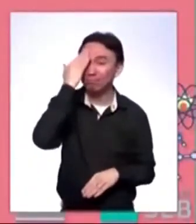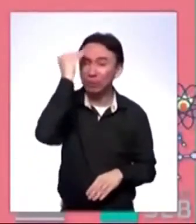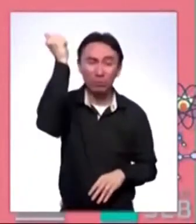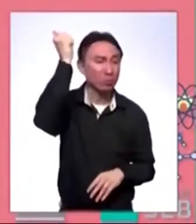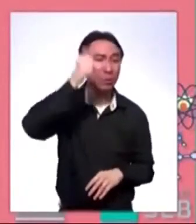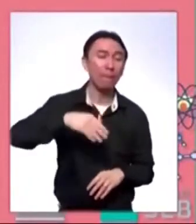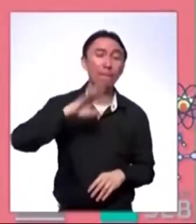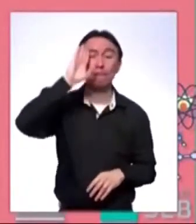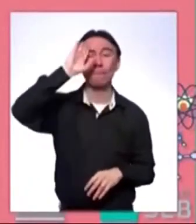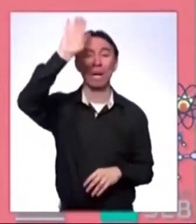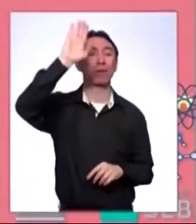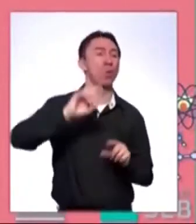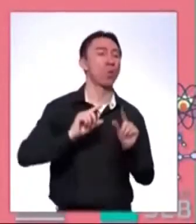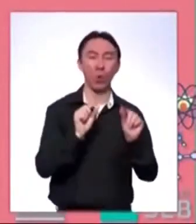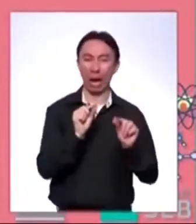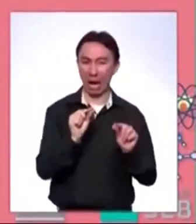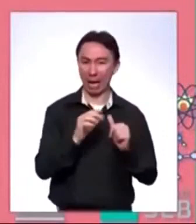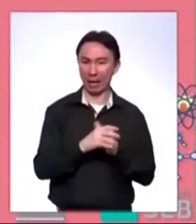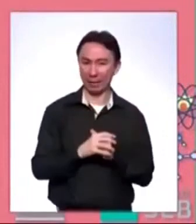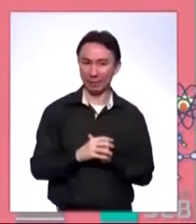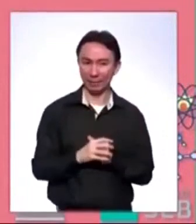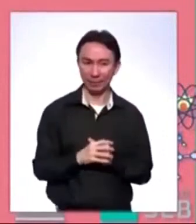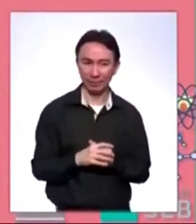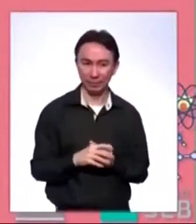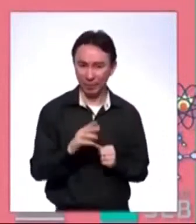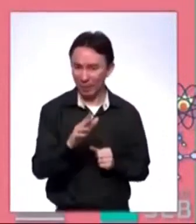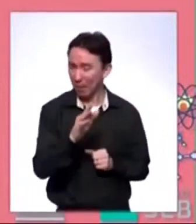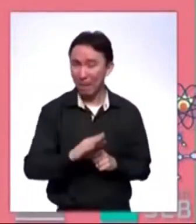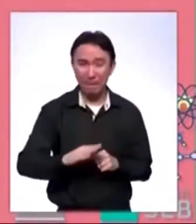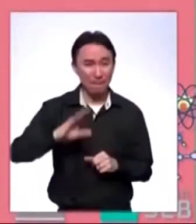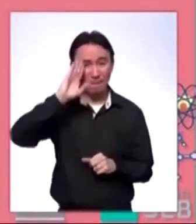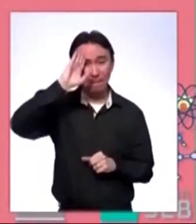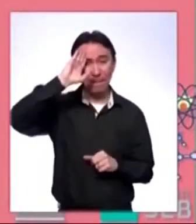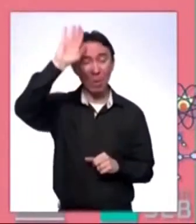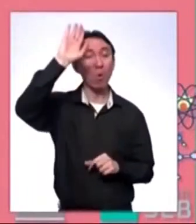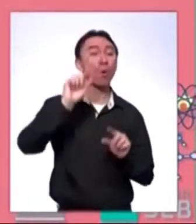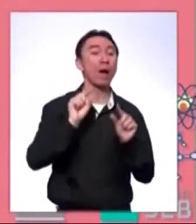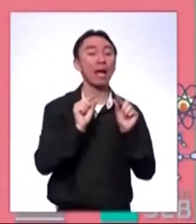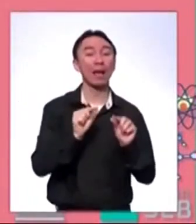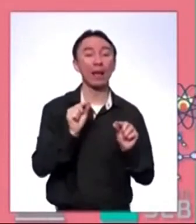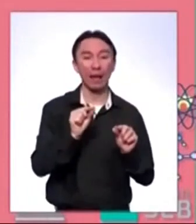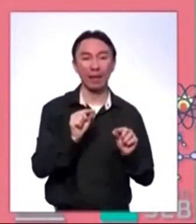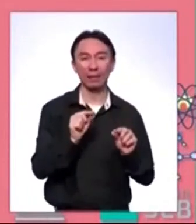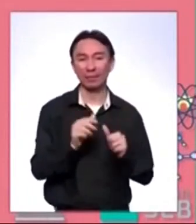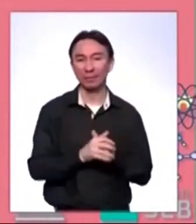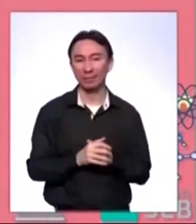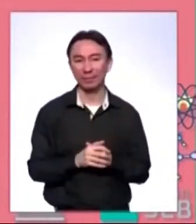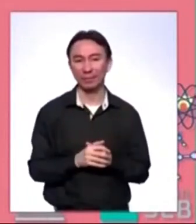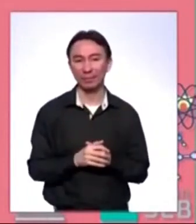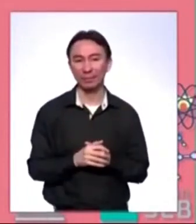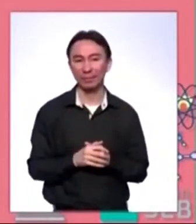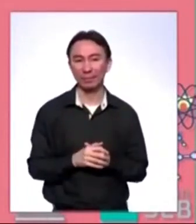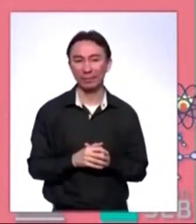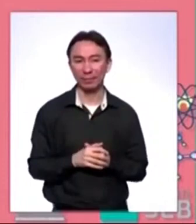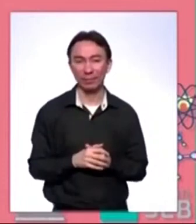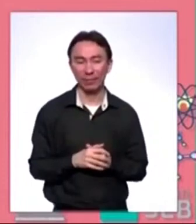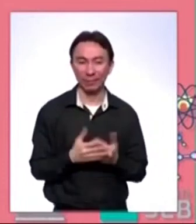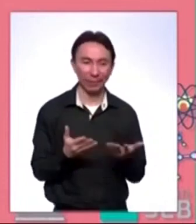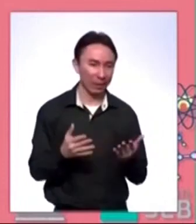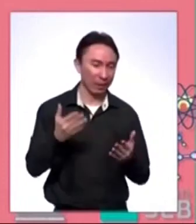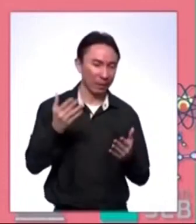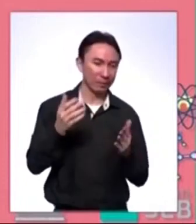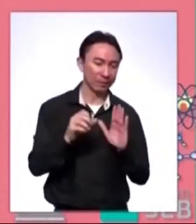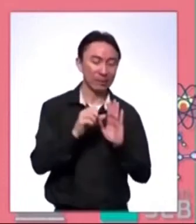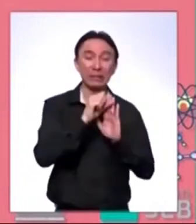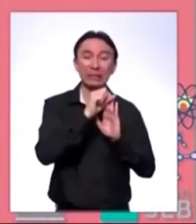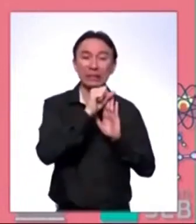é o Shakespeare brasileiro? O nosso maior autor de teatro. Né? O que acontece? Olha lá. O teatro